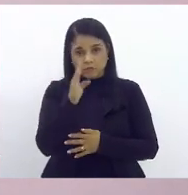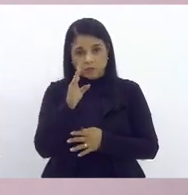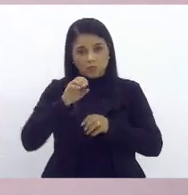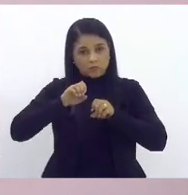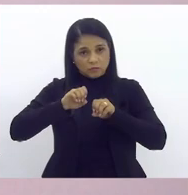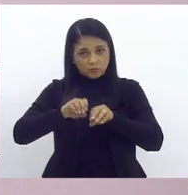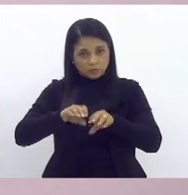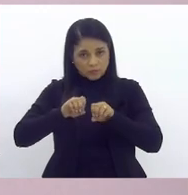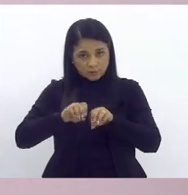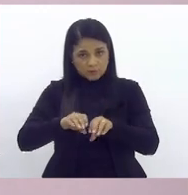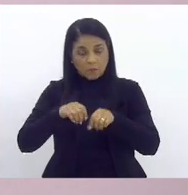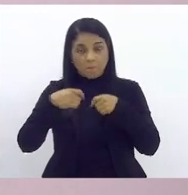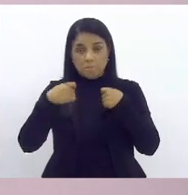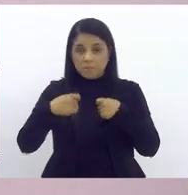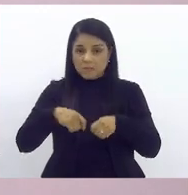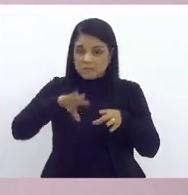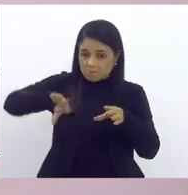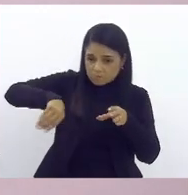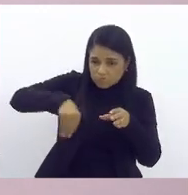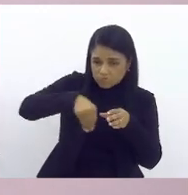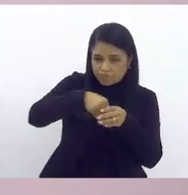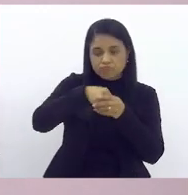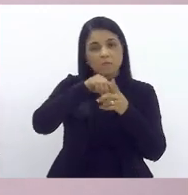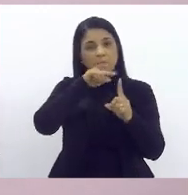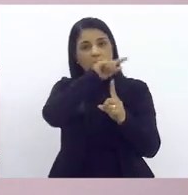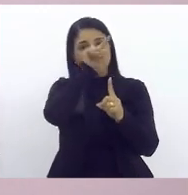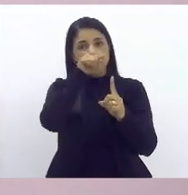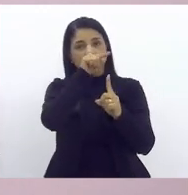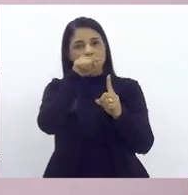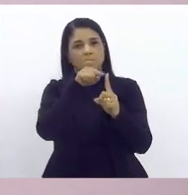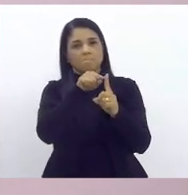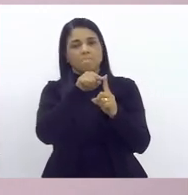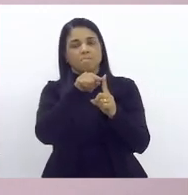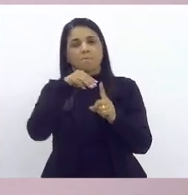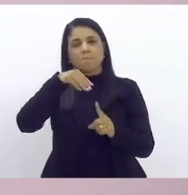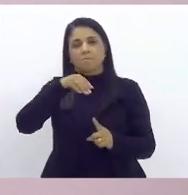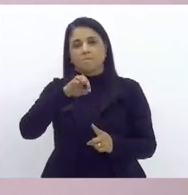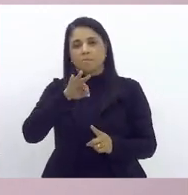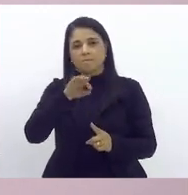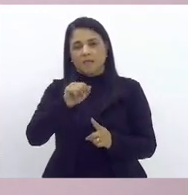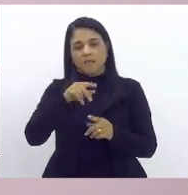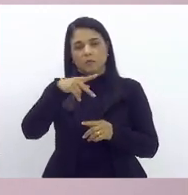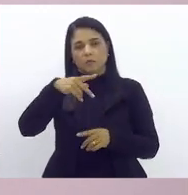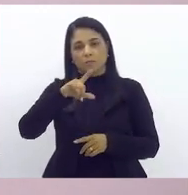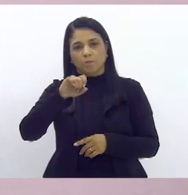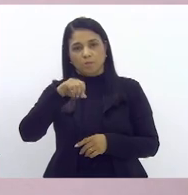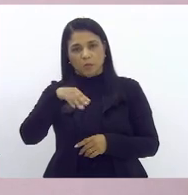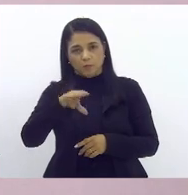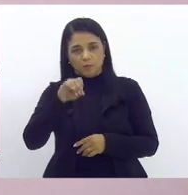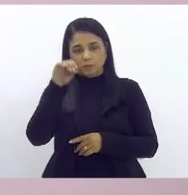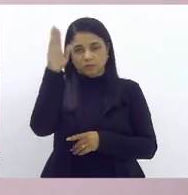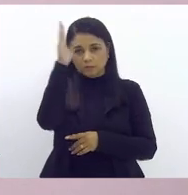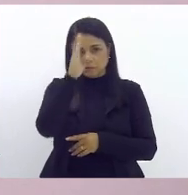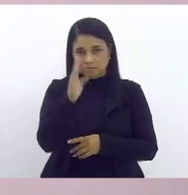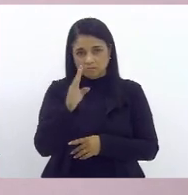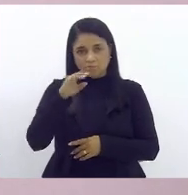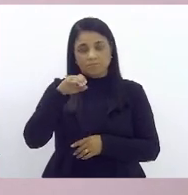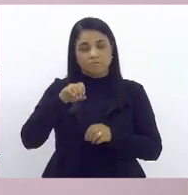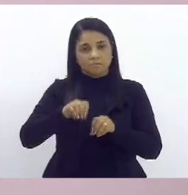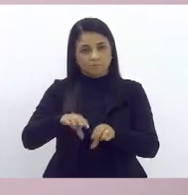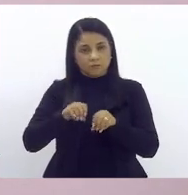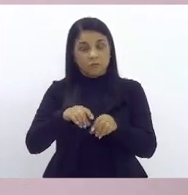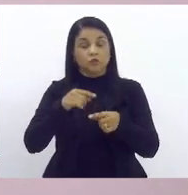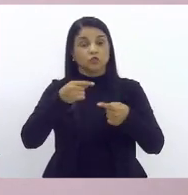gente precisa que isso entre como uma meta do Plano Nacional de Educação. Está sendo discutido